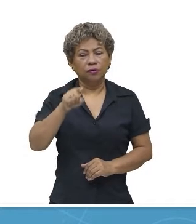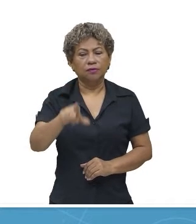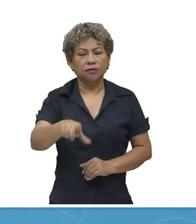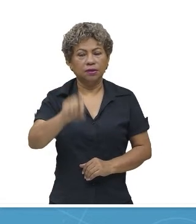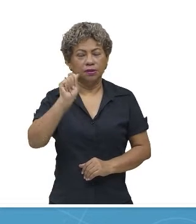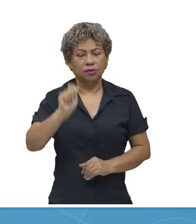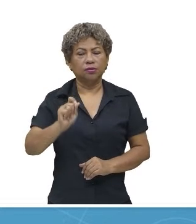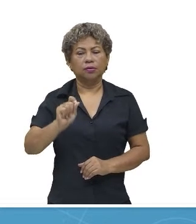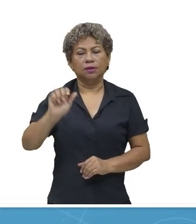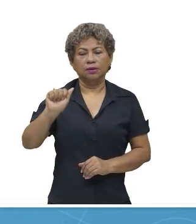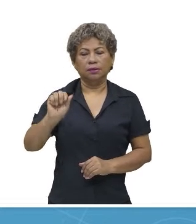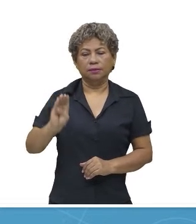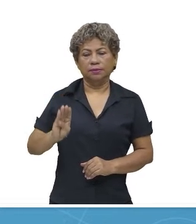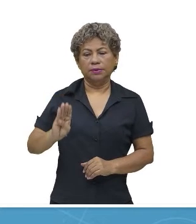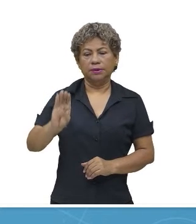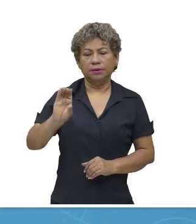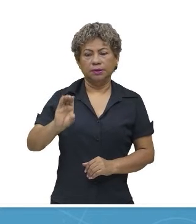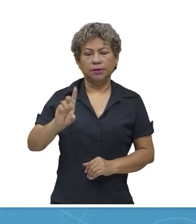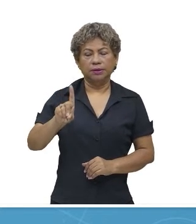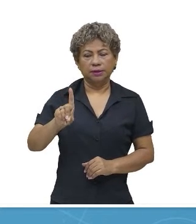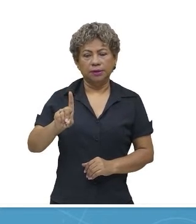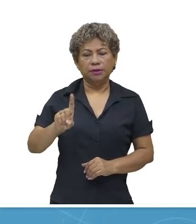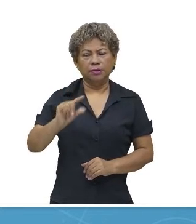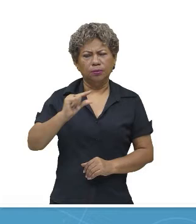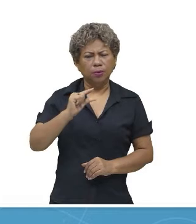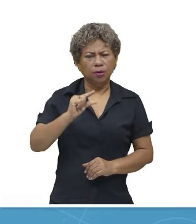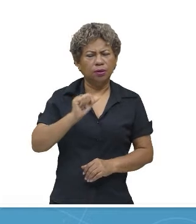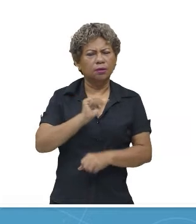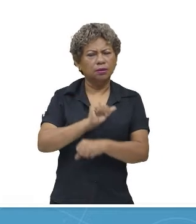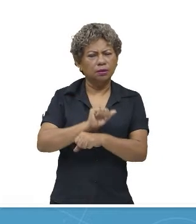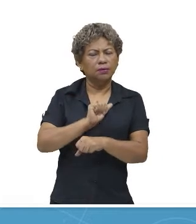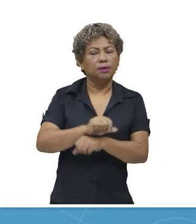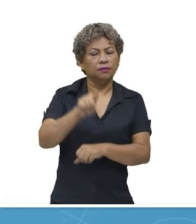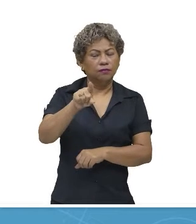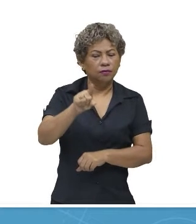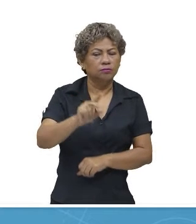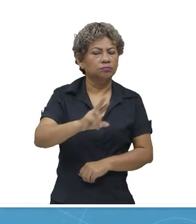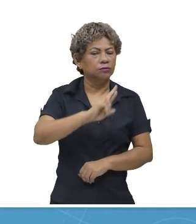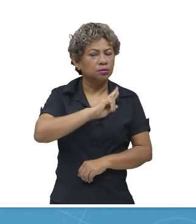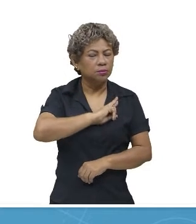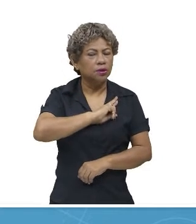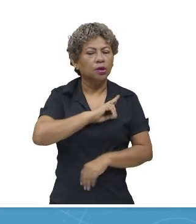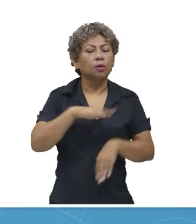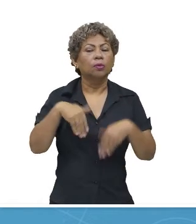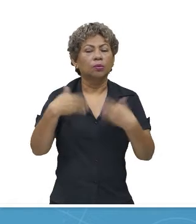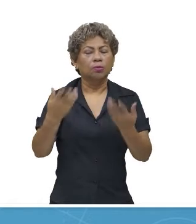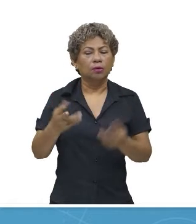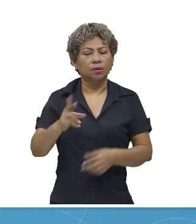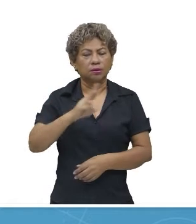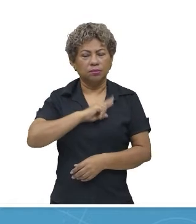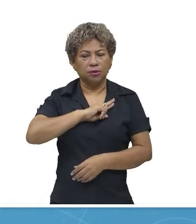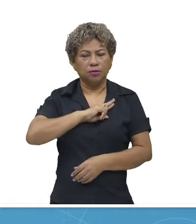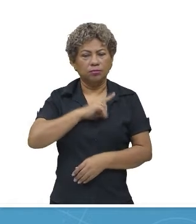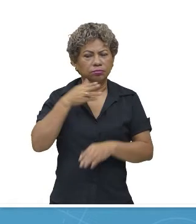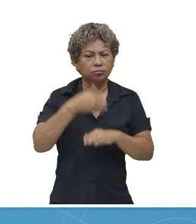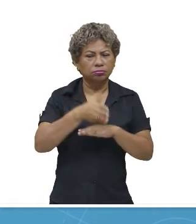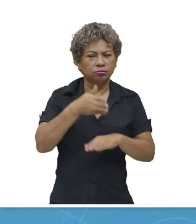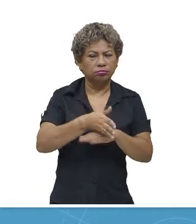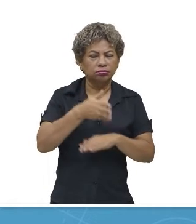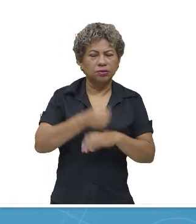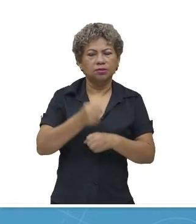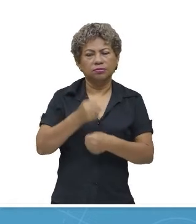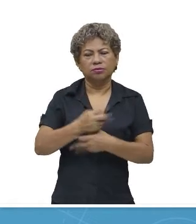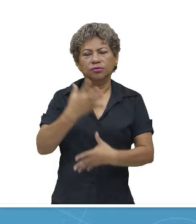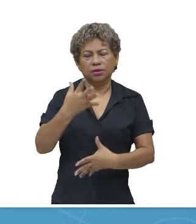uma das alternativas. Vou deixar um tempinho aí para vocês pensarem e indicar qual a resposta. Participem no chat, qualquer